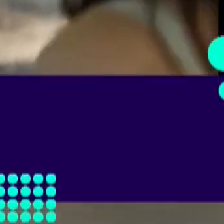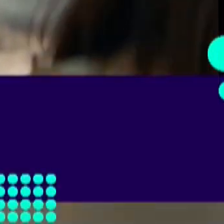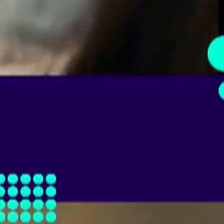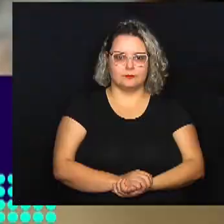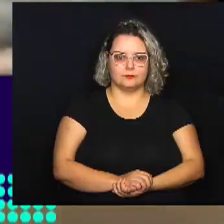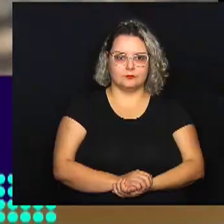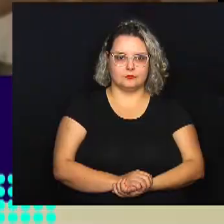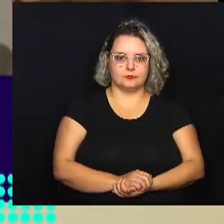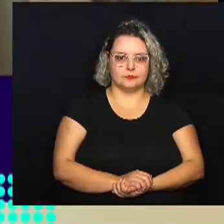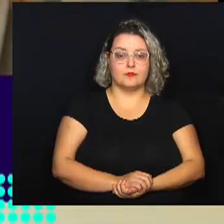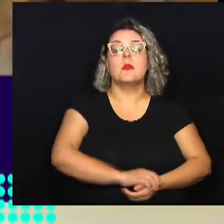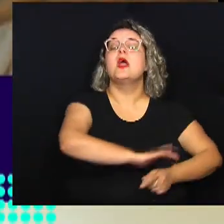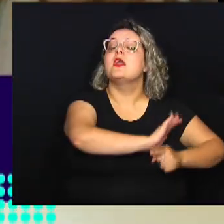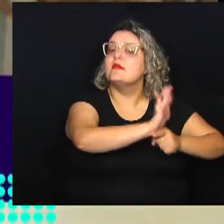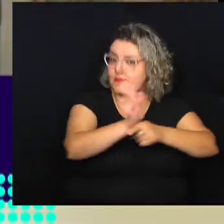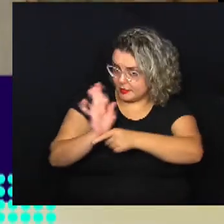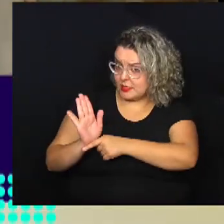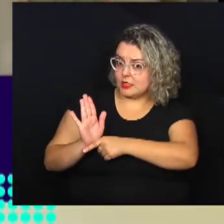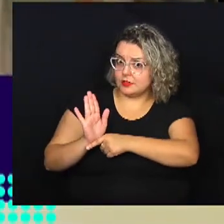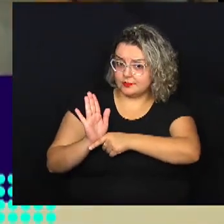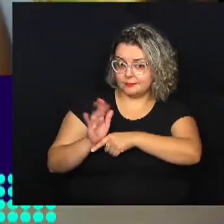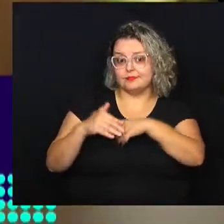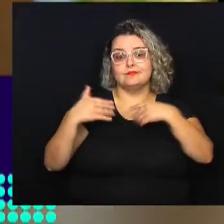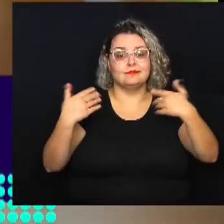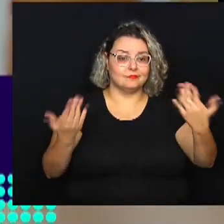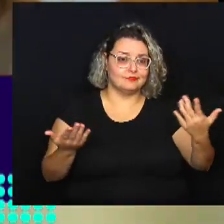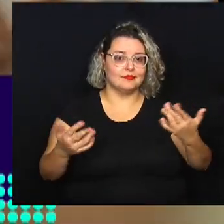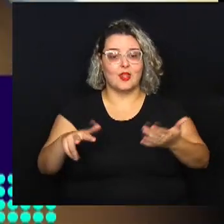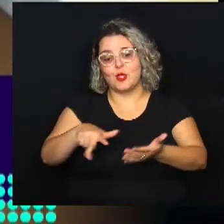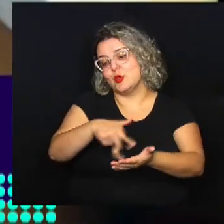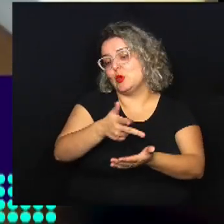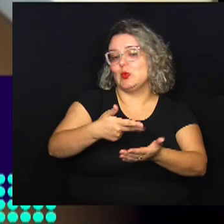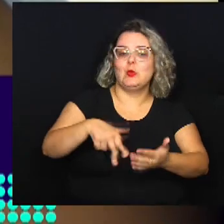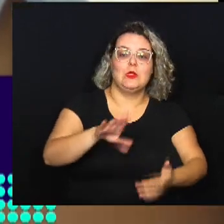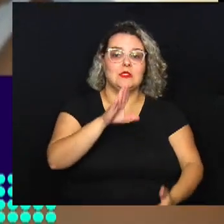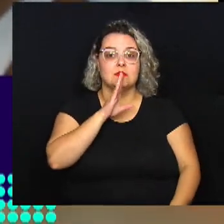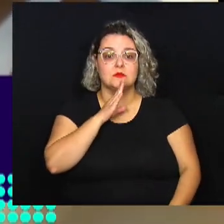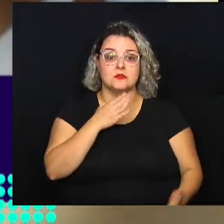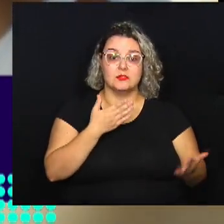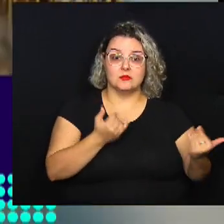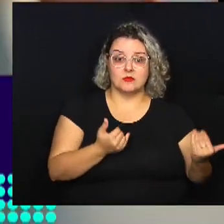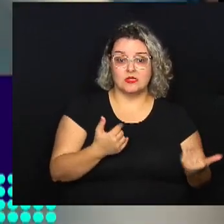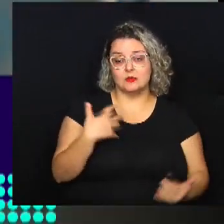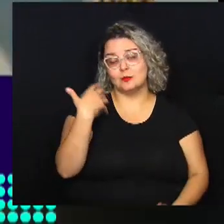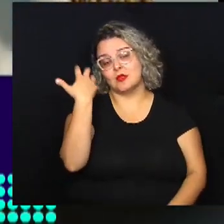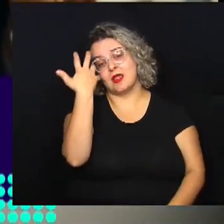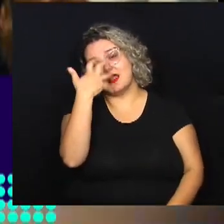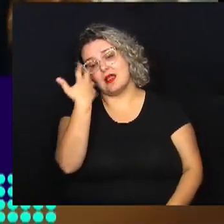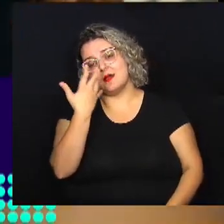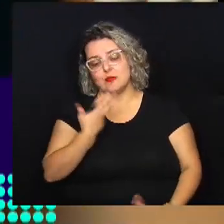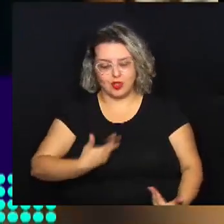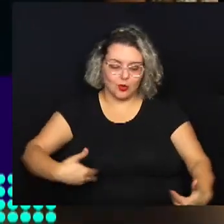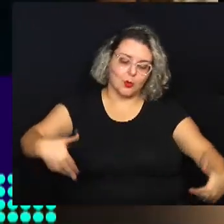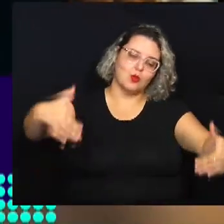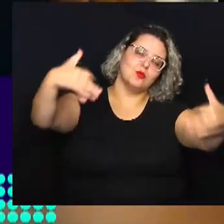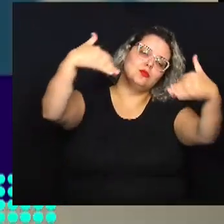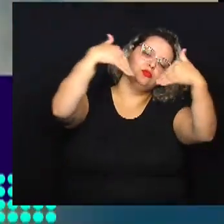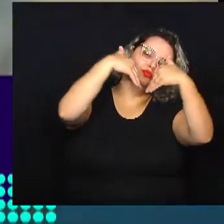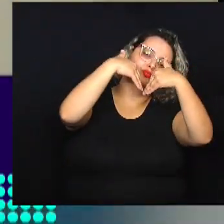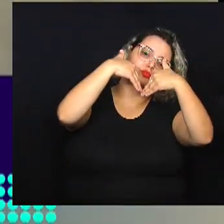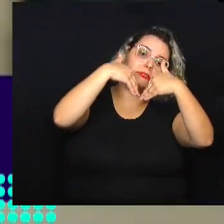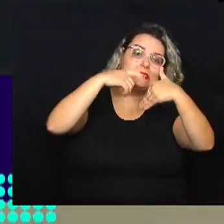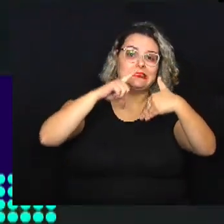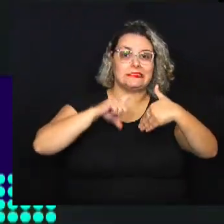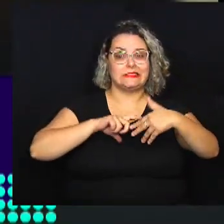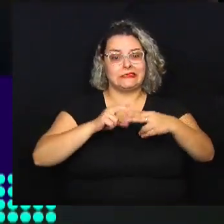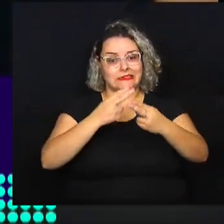E vamos de cinema no Cinemark Dançando no Silêncio. Uma jovem apaixonada por balé passa por um trauma.